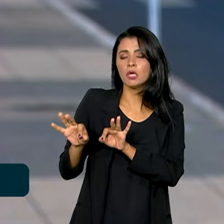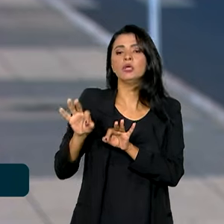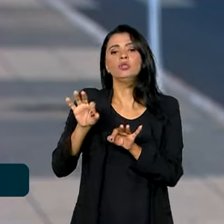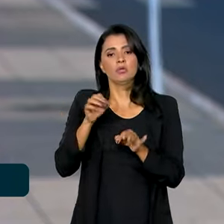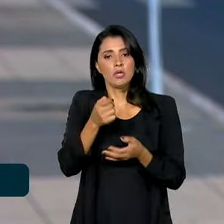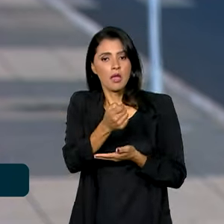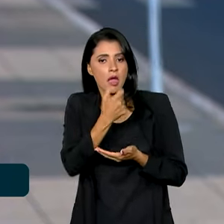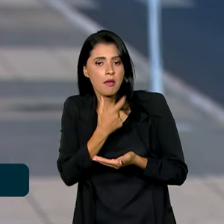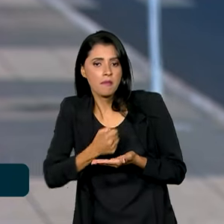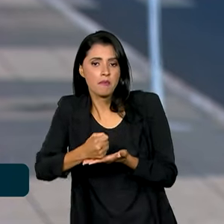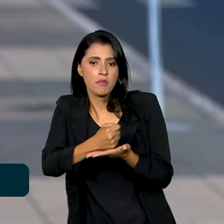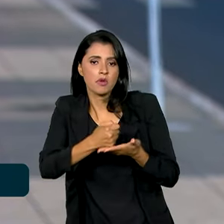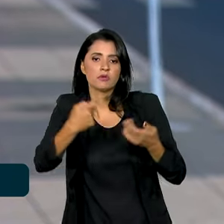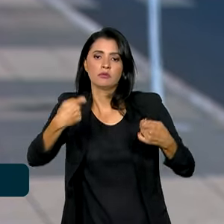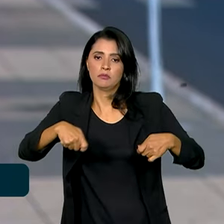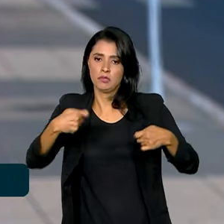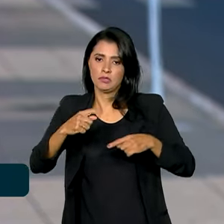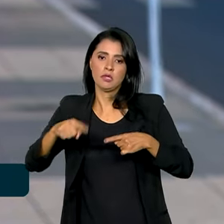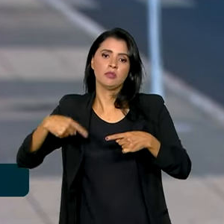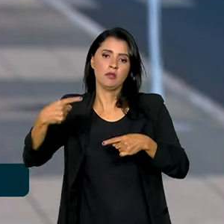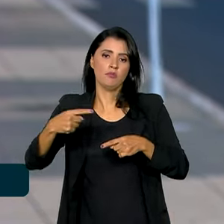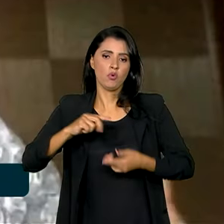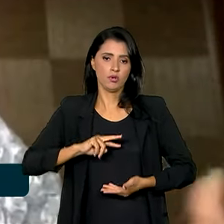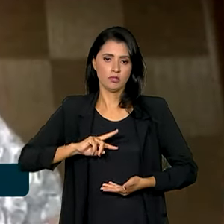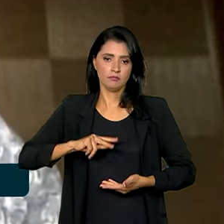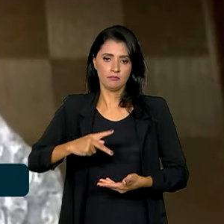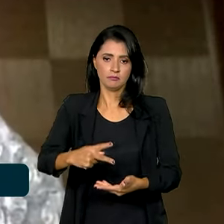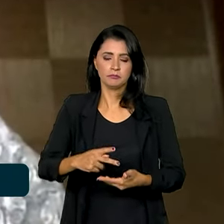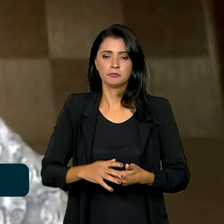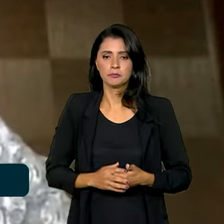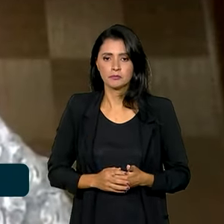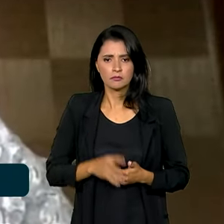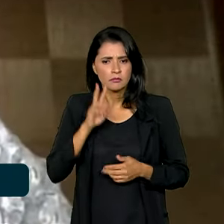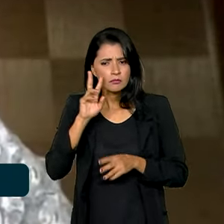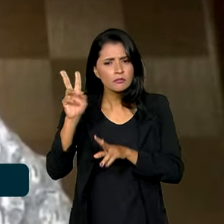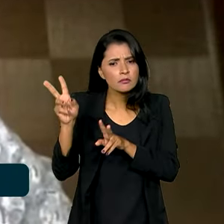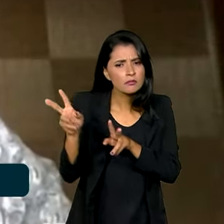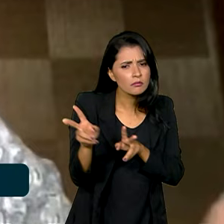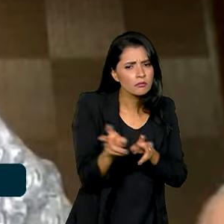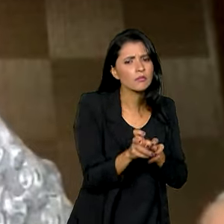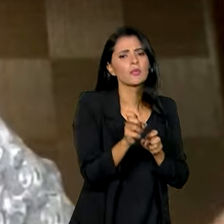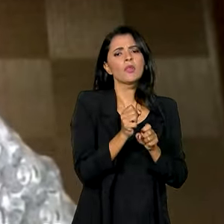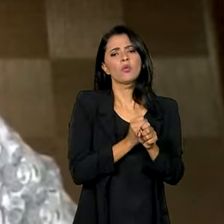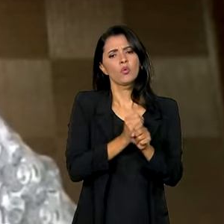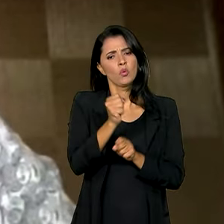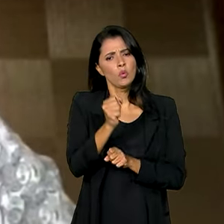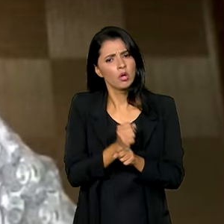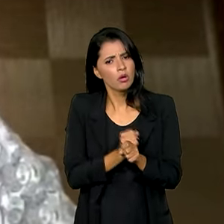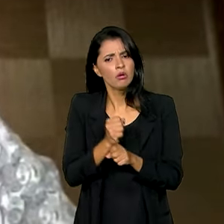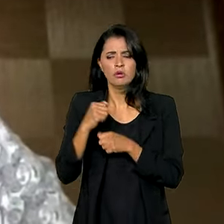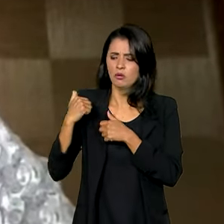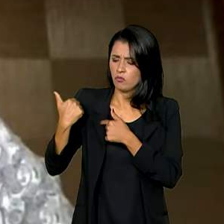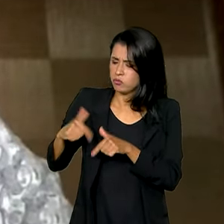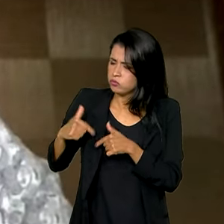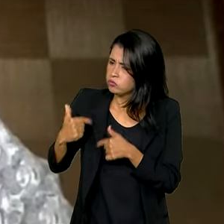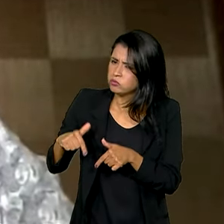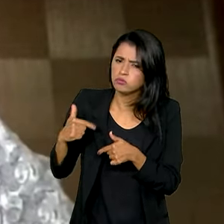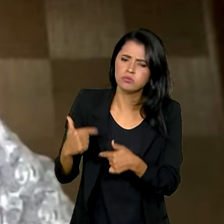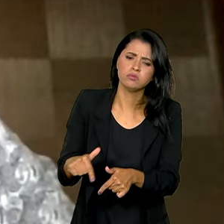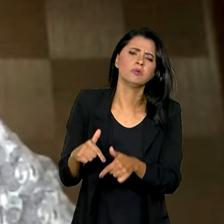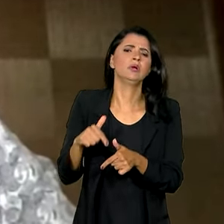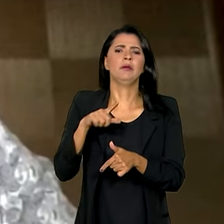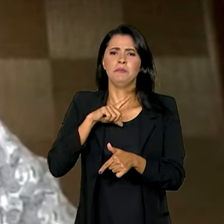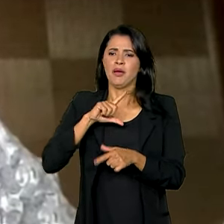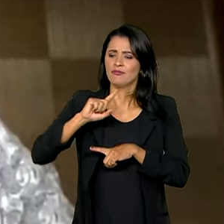os medicamentos necessários após o transplante. A gente percebe sim que foi um ano de muito trabalho, mas de